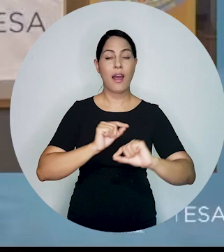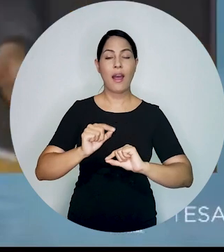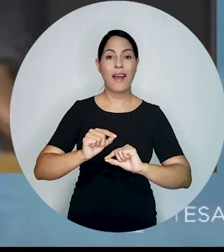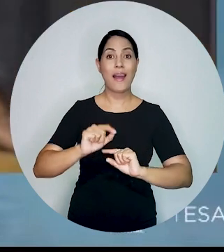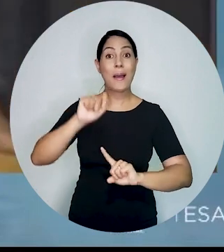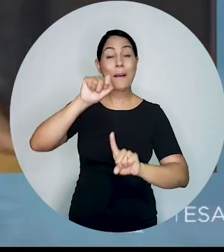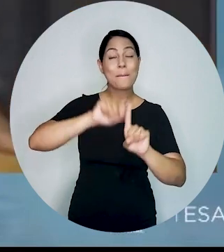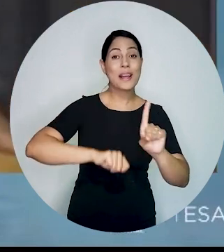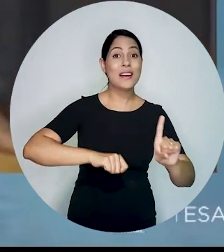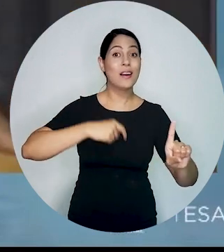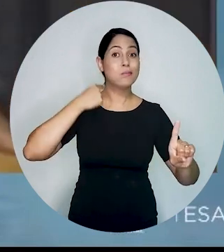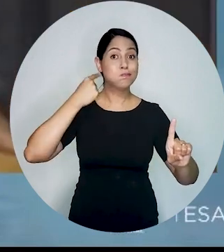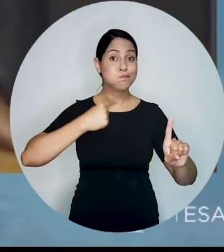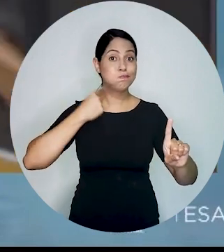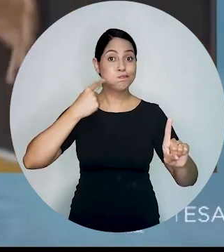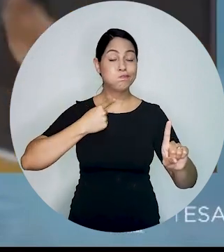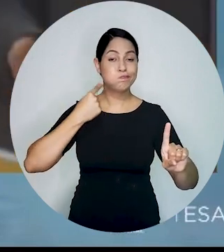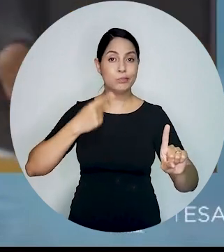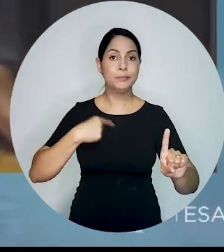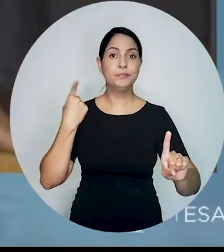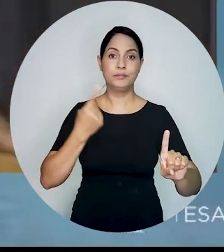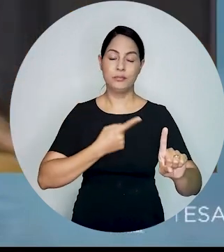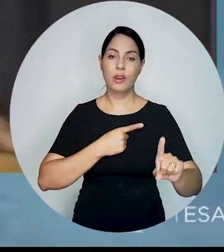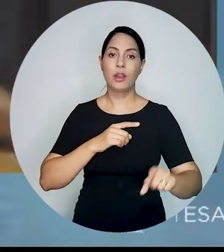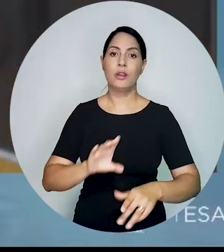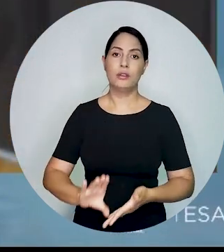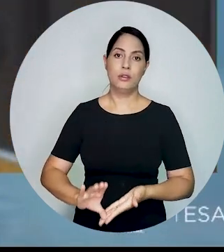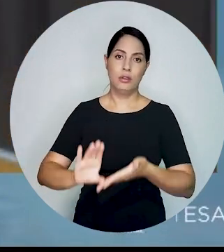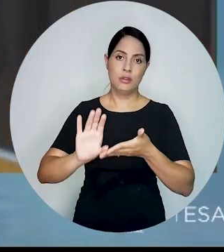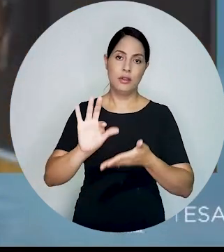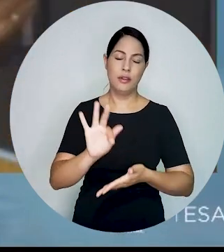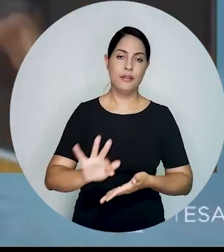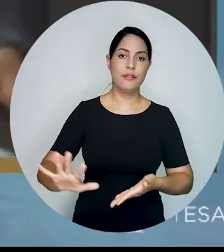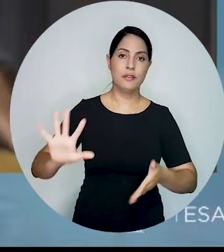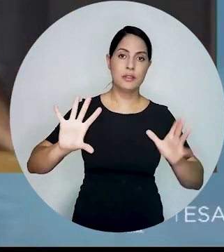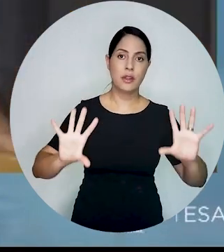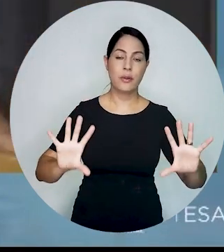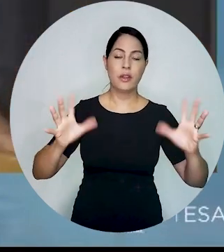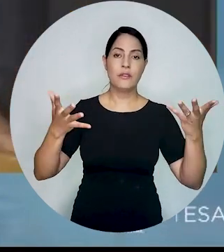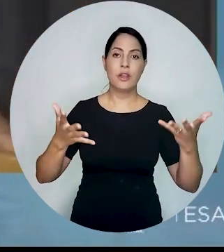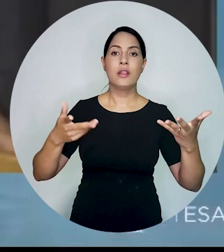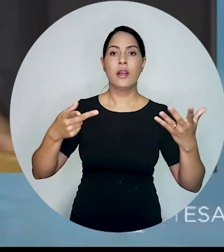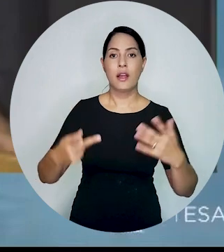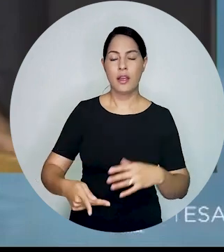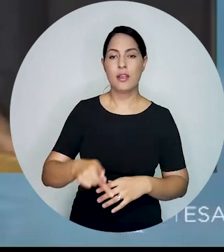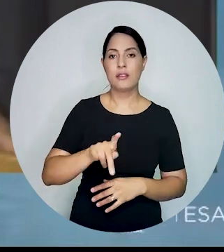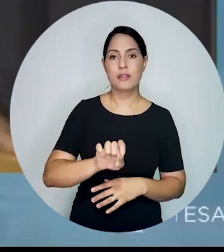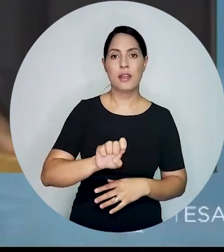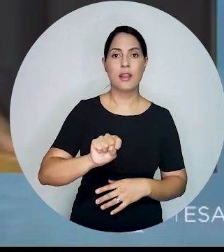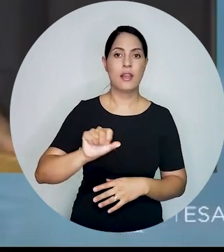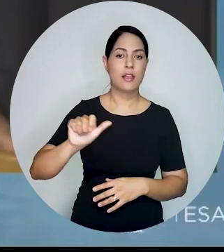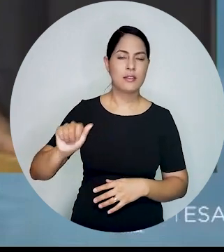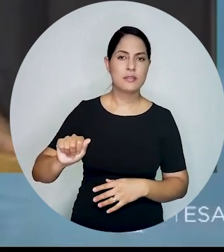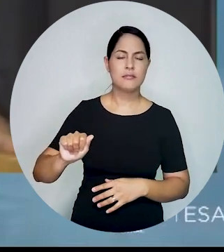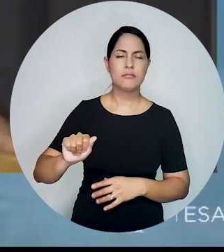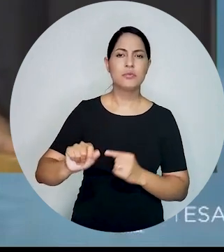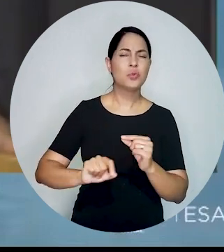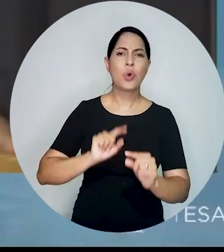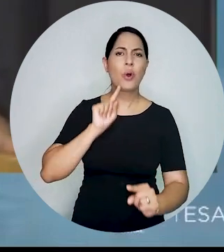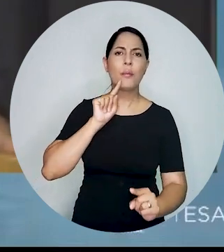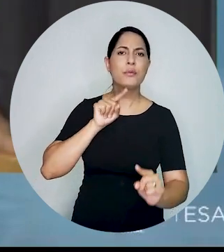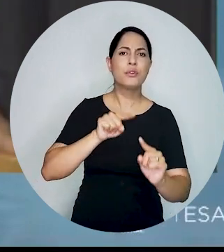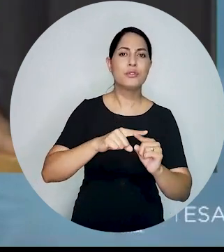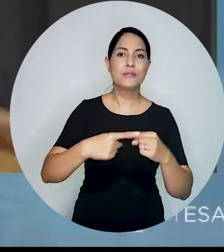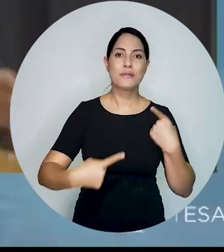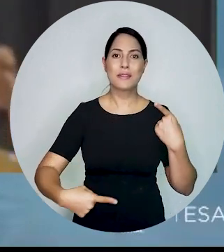de celebração, que é o mês da advocacia, o evento que o Conselho Federal realiza por intermédio da